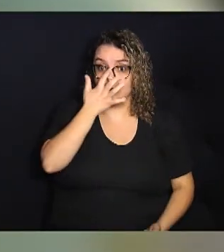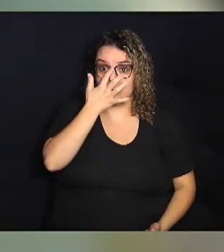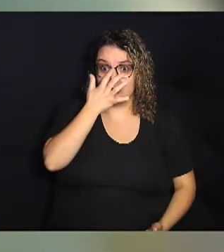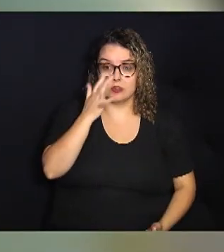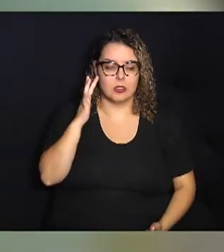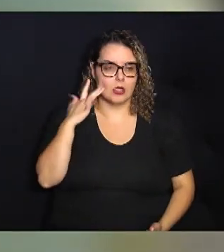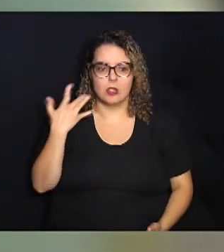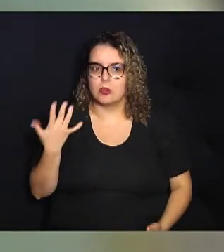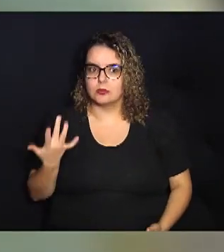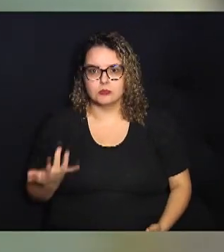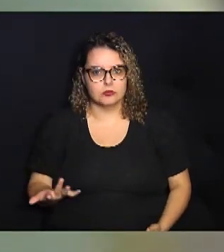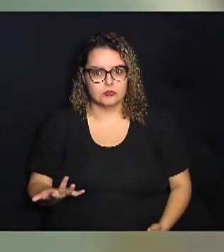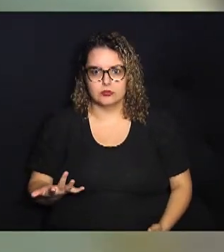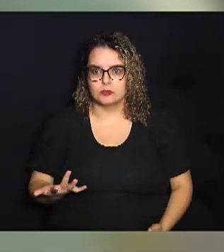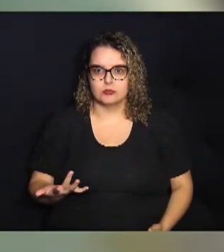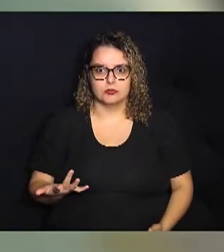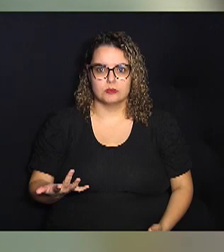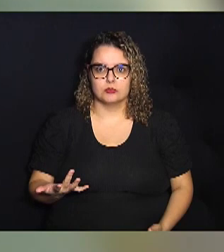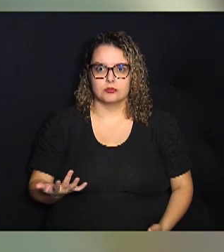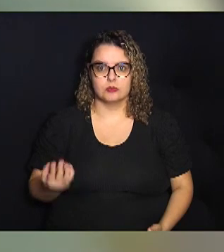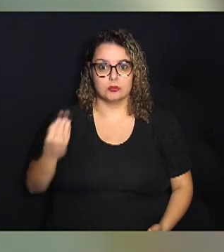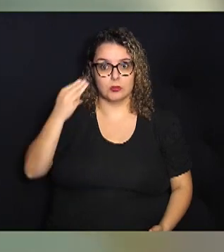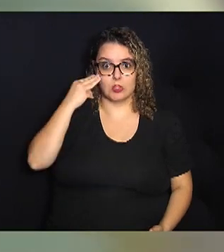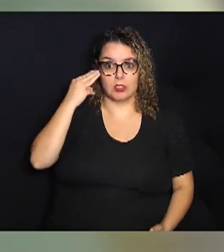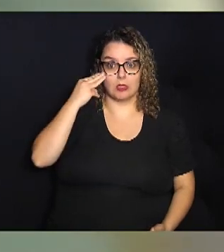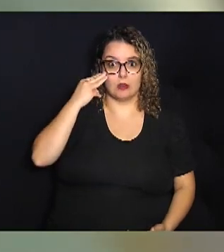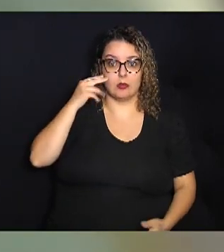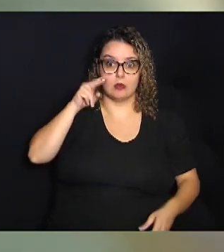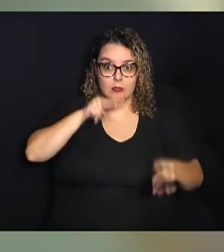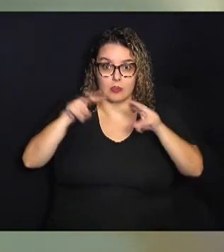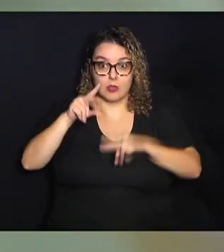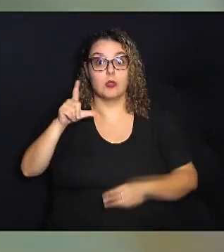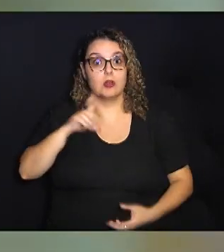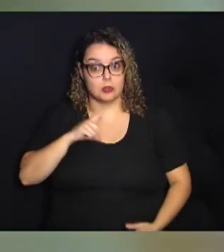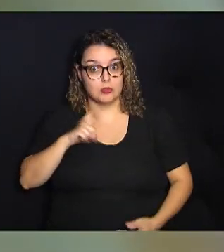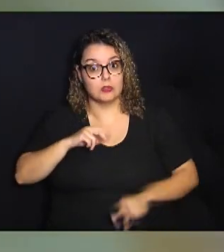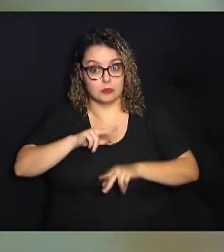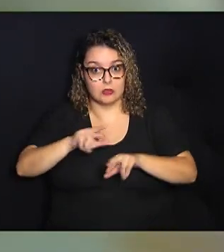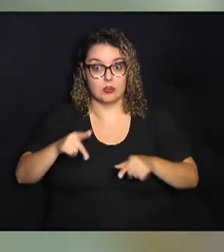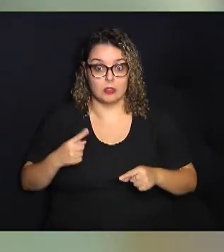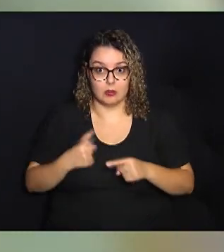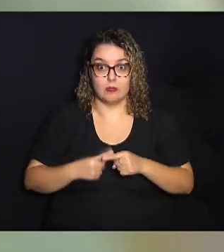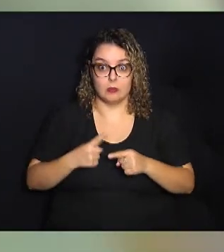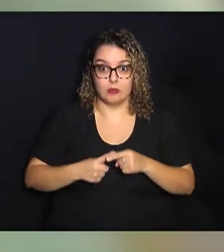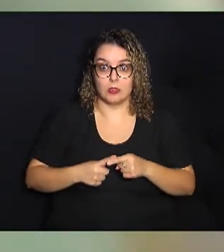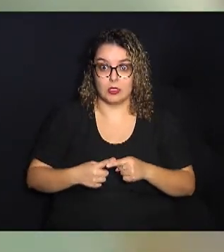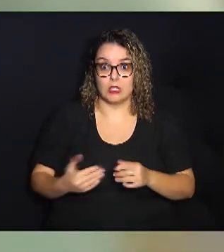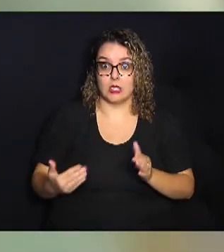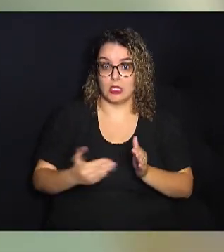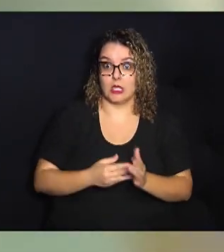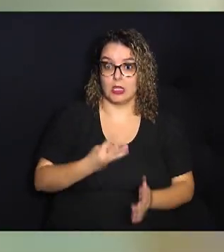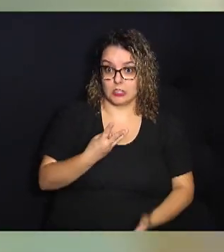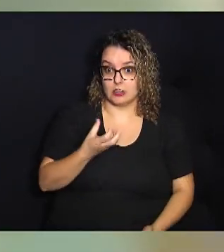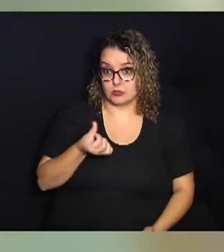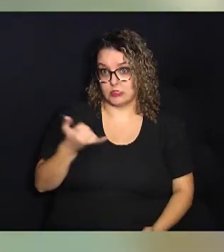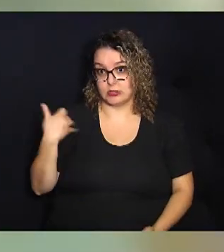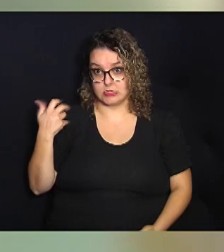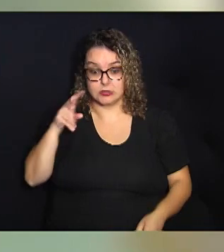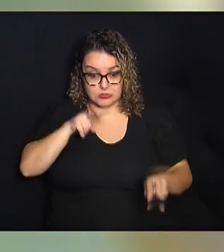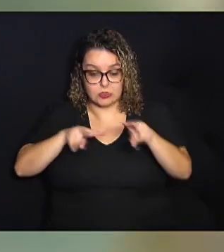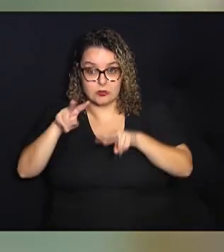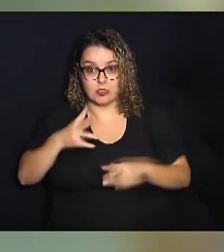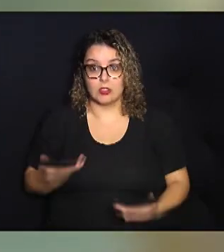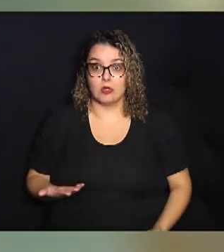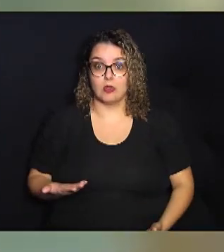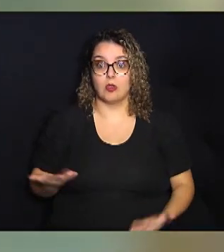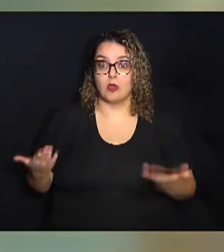sei mais a questão da memória visual, que eu tenho bastante, porque eu enxerguei até os 36 anos. Hoje